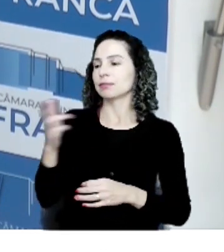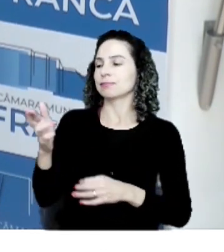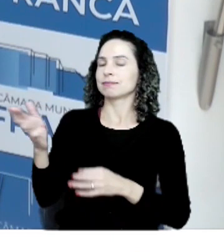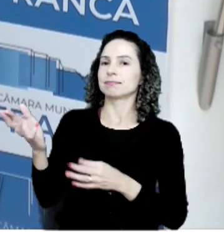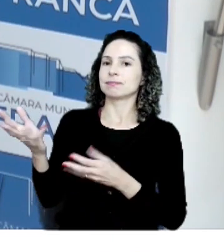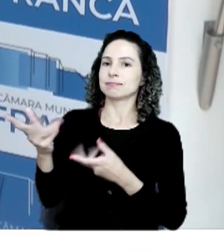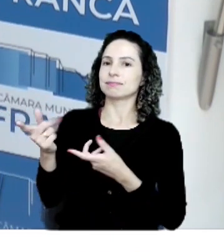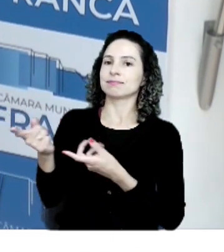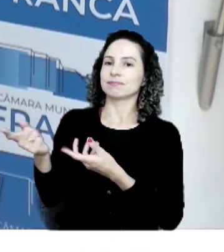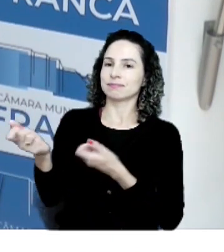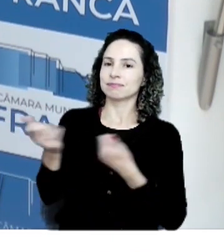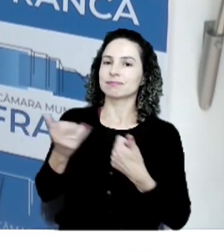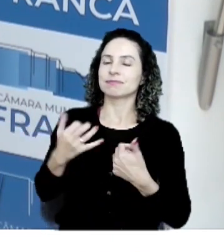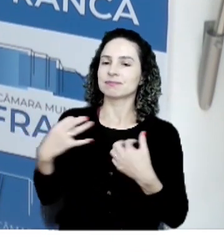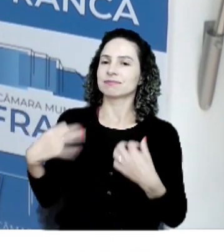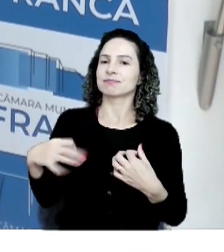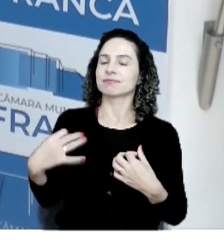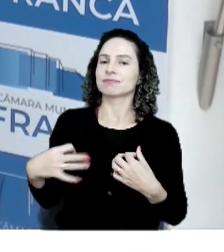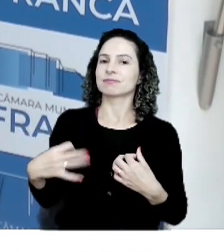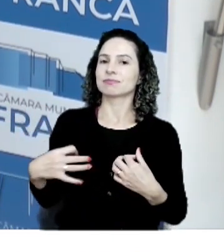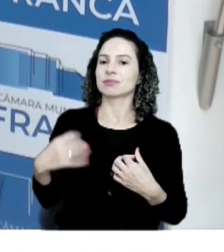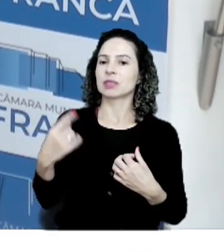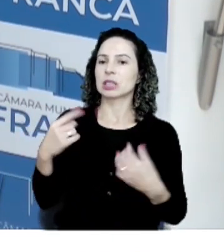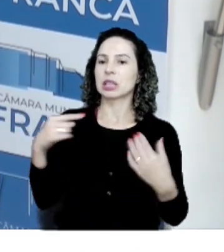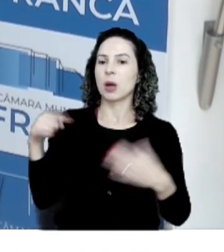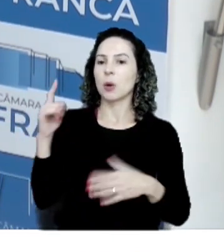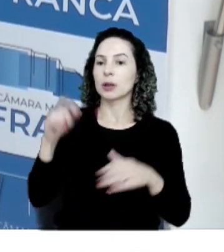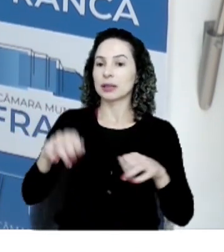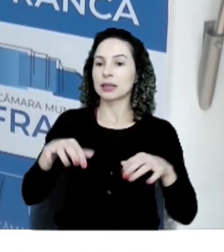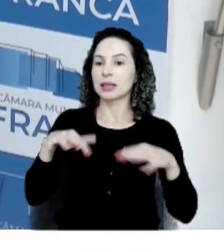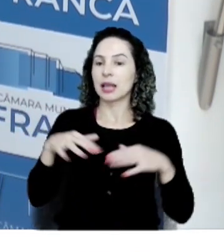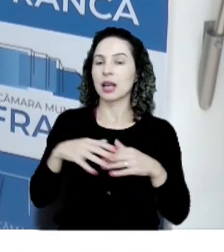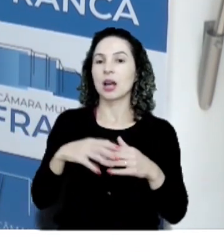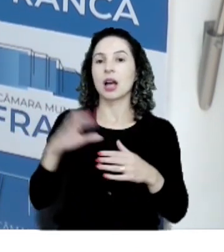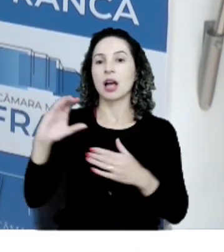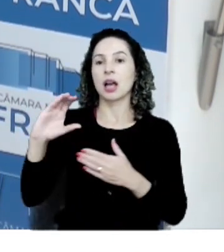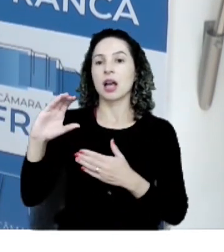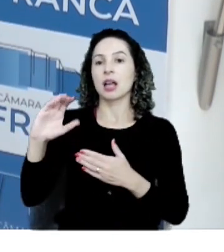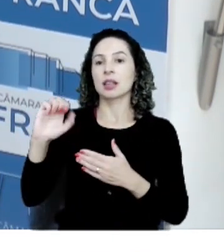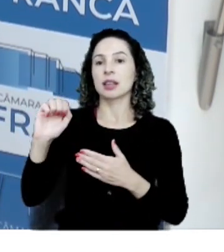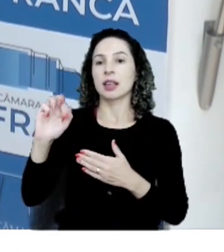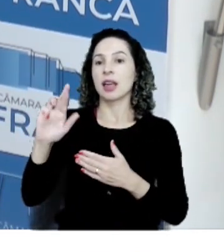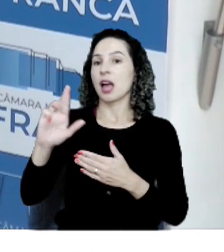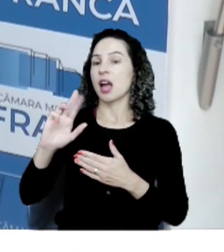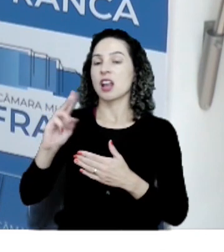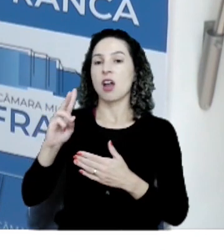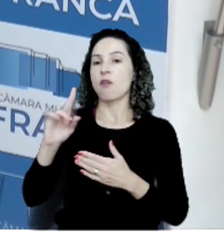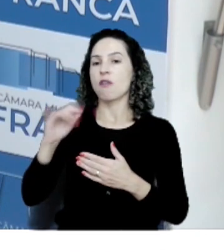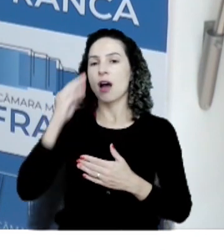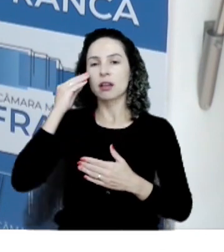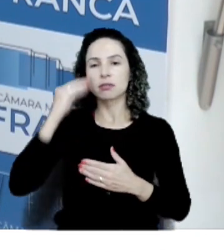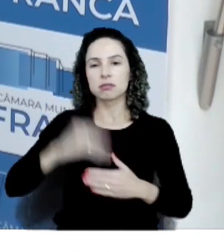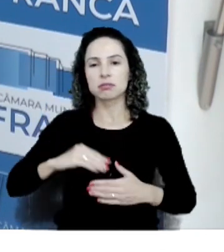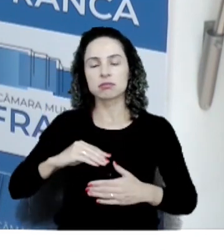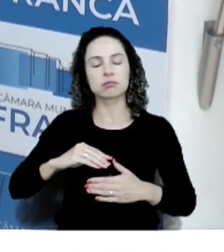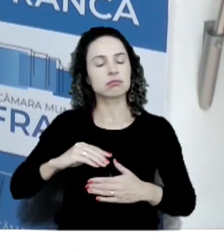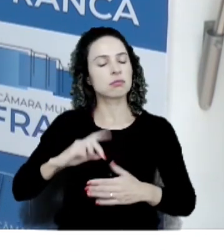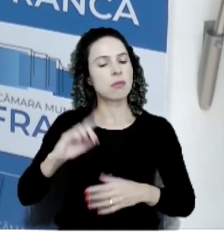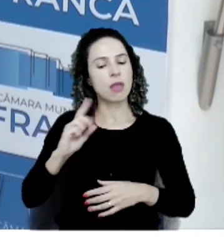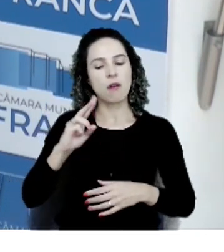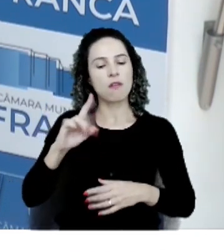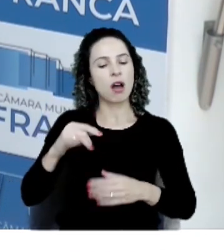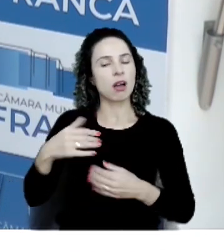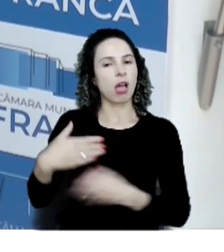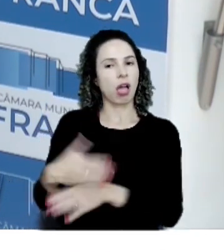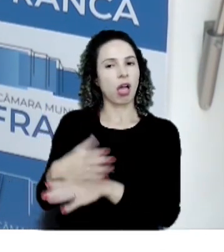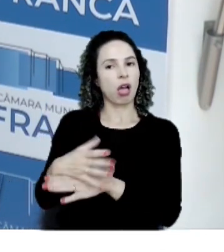na sua colocação na última sessão. A CEAR não vai desanimar, ela não vai ser negligente, ela